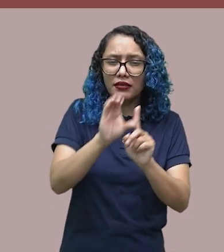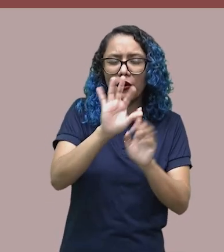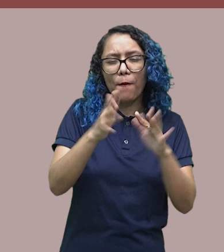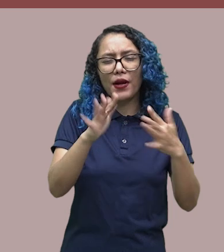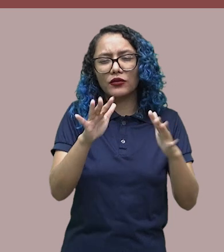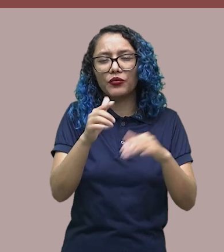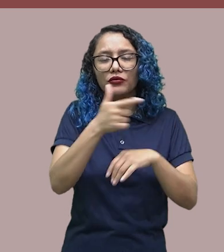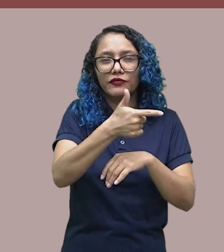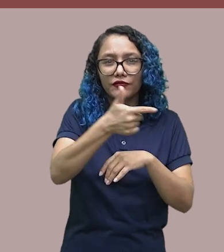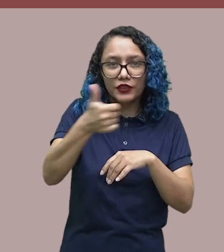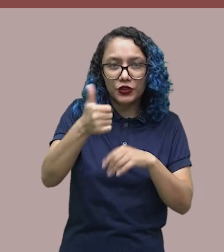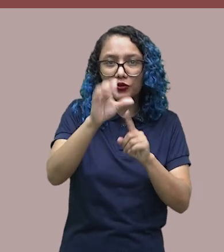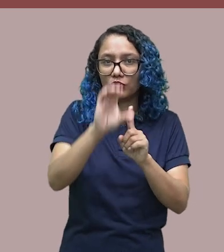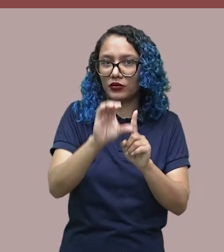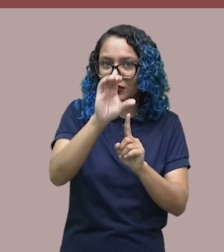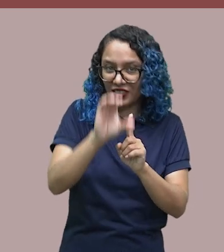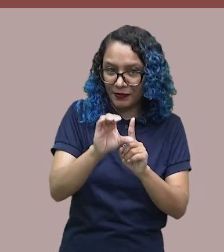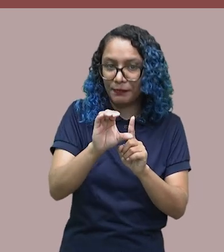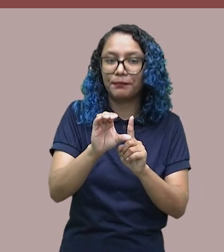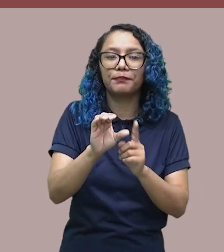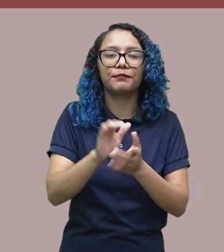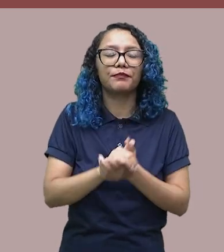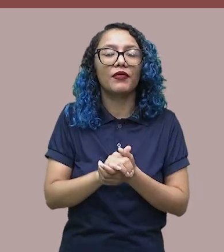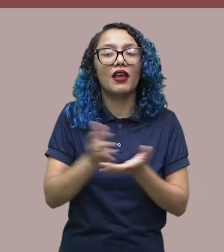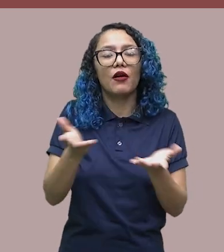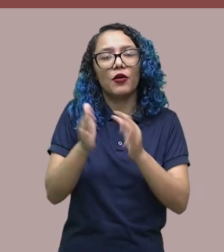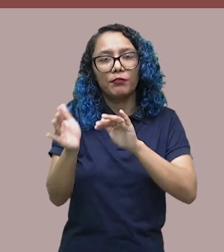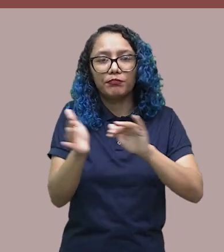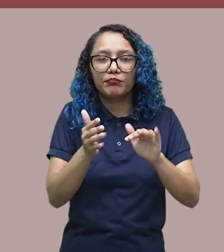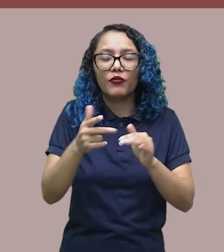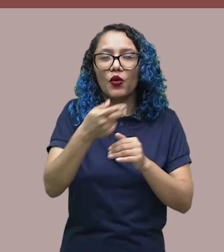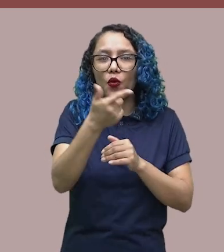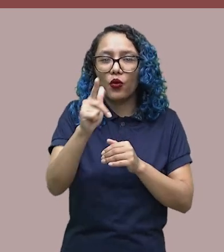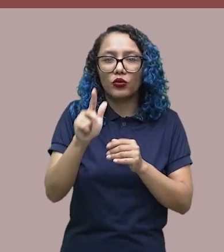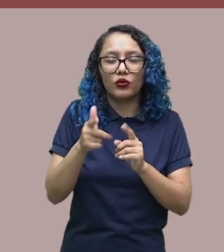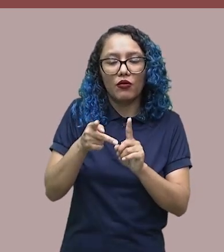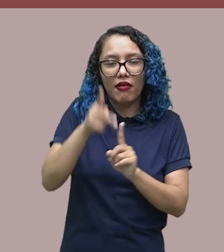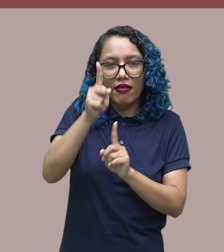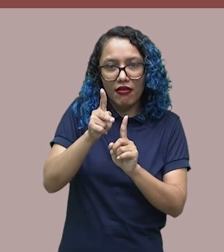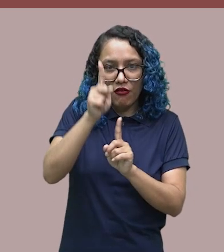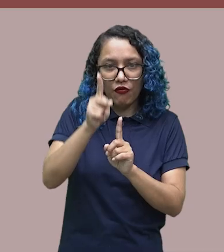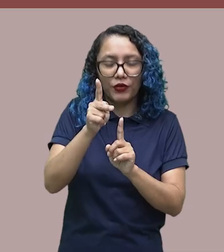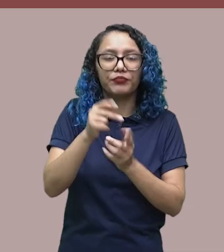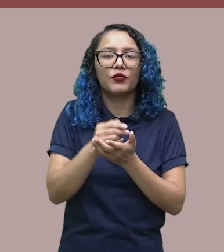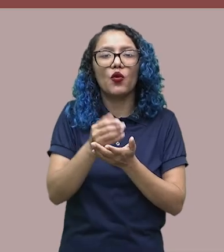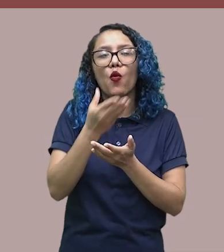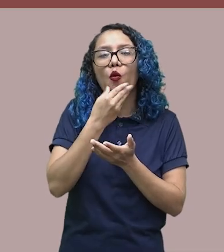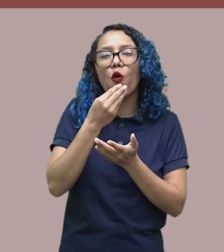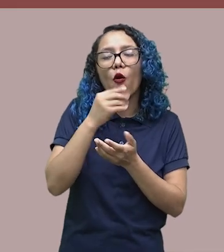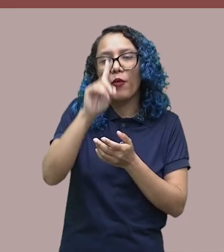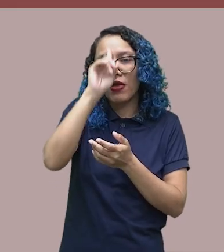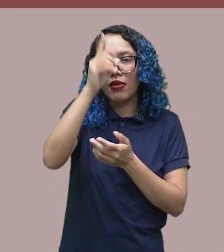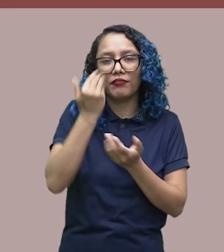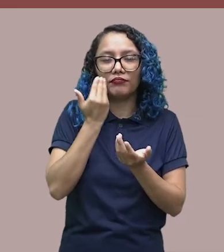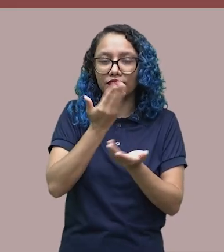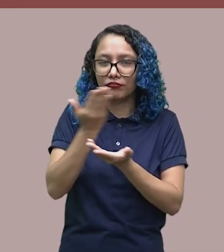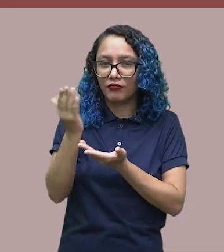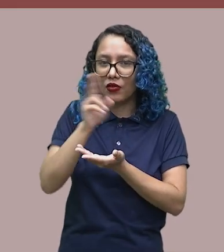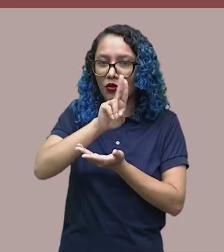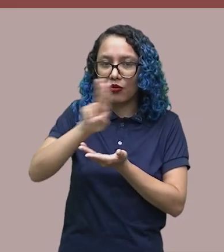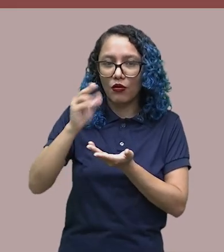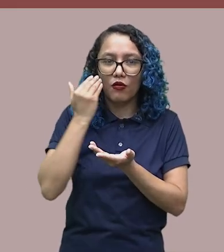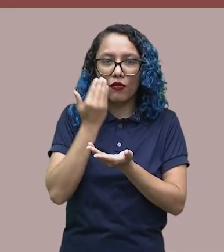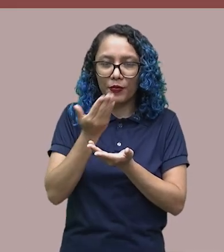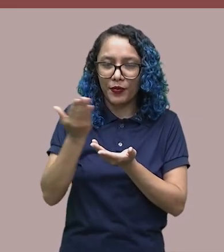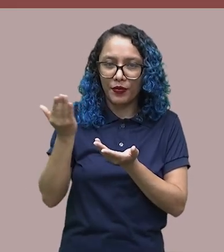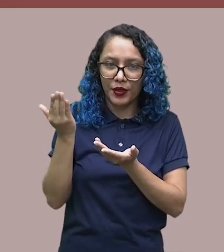algo em torno de 21 graus. Agora vamos falar sobre a escala Kelvin, criada por Lord Kelvin, também